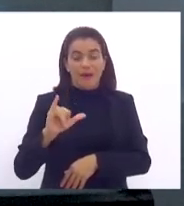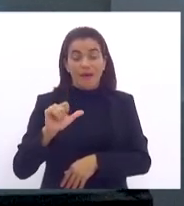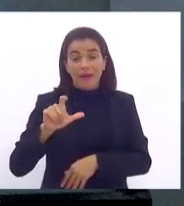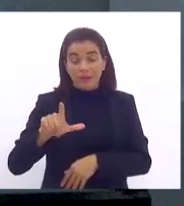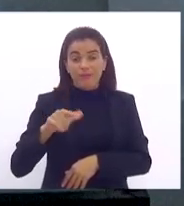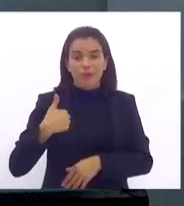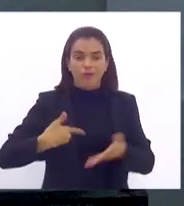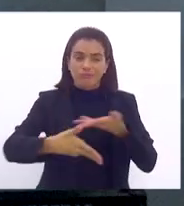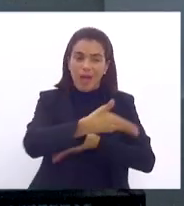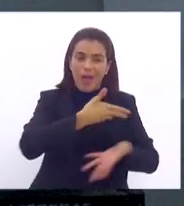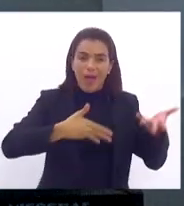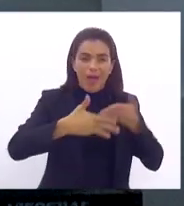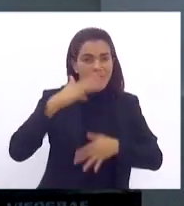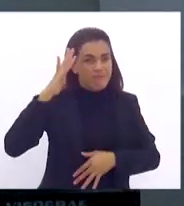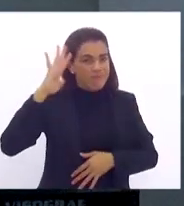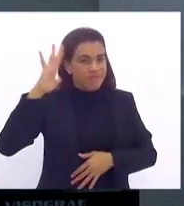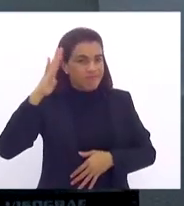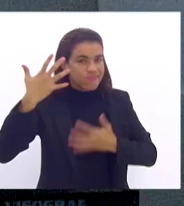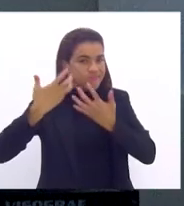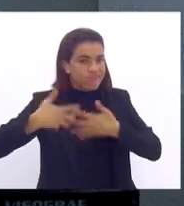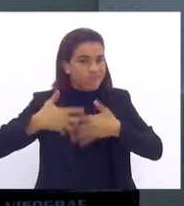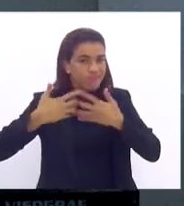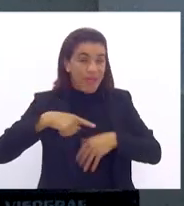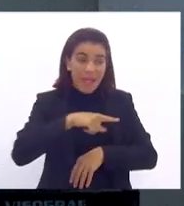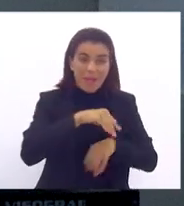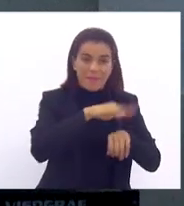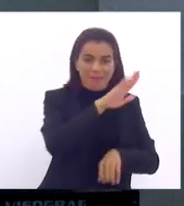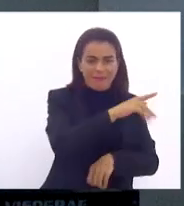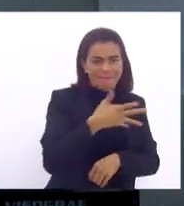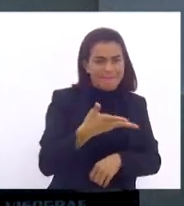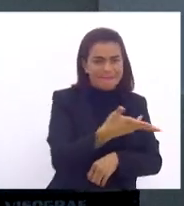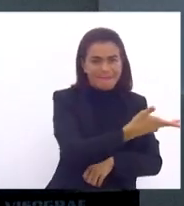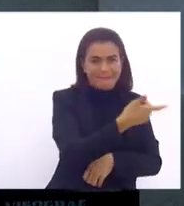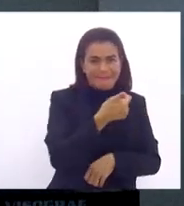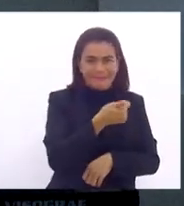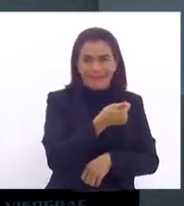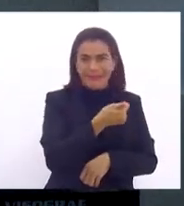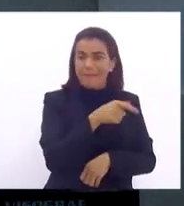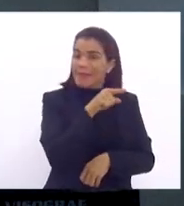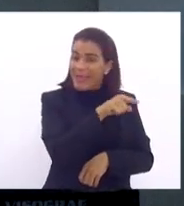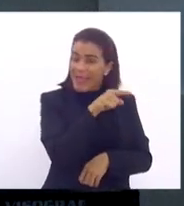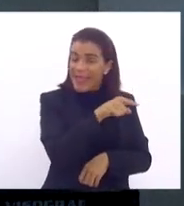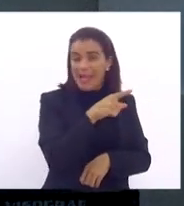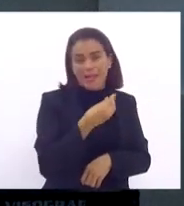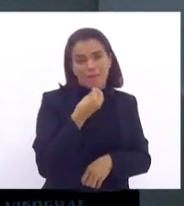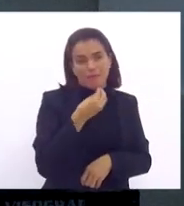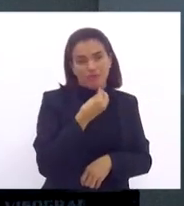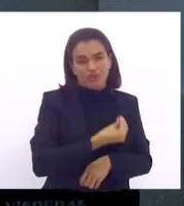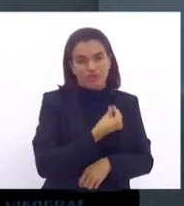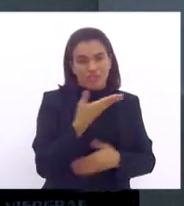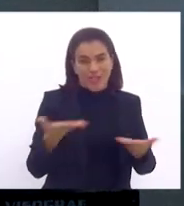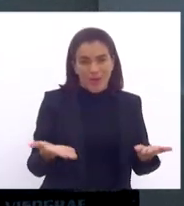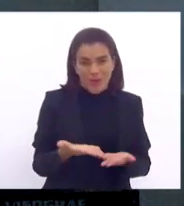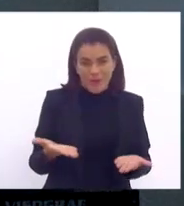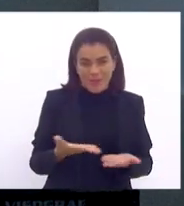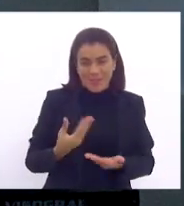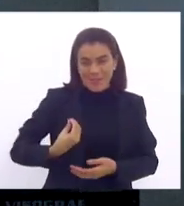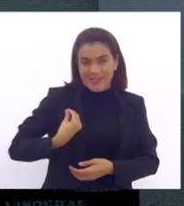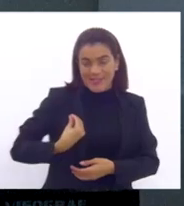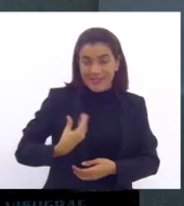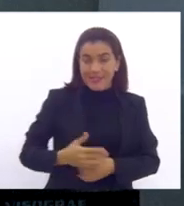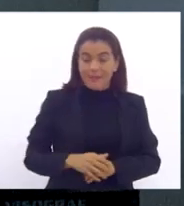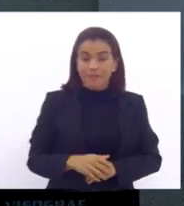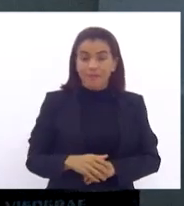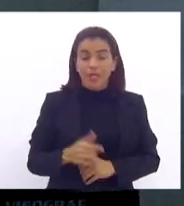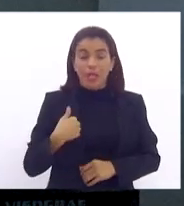Compartilhamos algumas ideias tudo muito fruto dele que ele é brilhante eh talvez era ele quem devesse estar aqui falando sobre esse assunto e nós